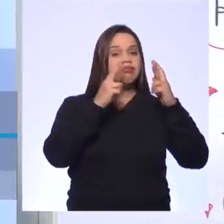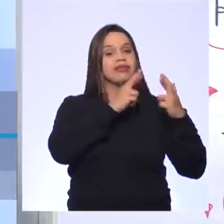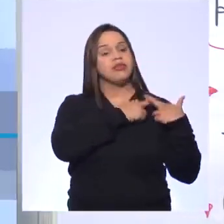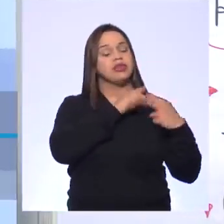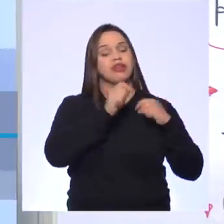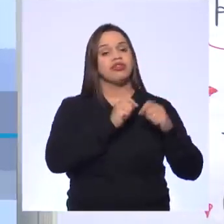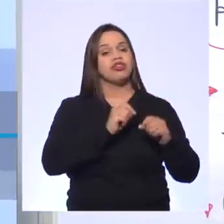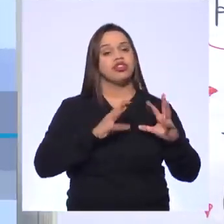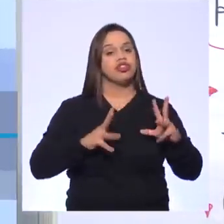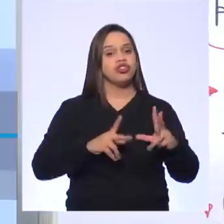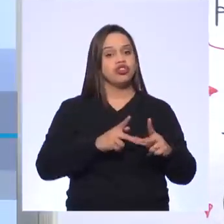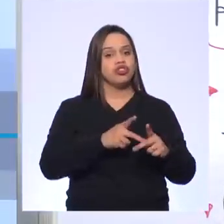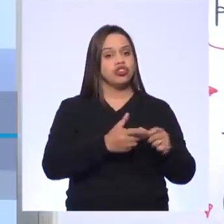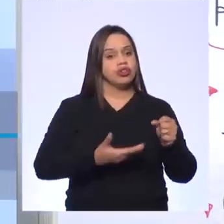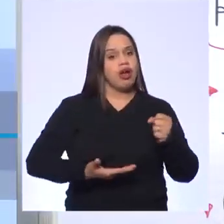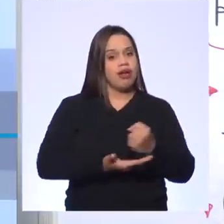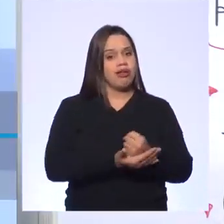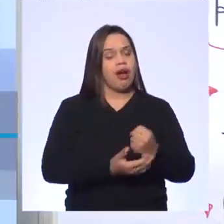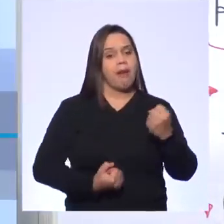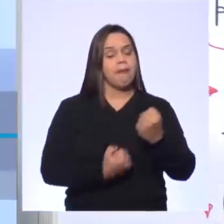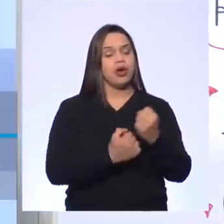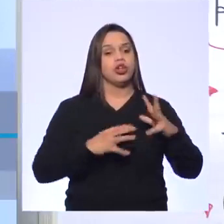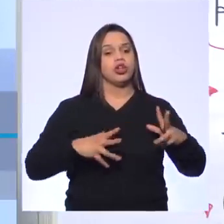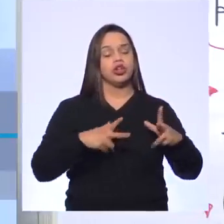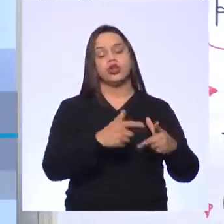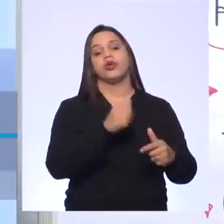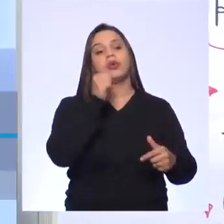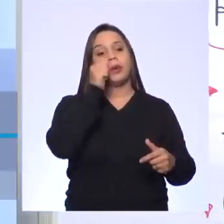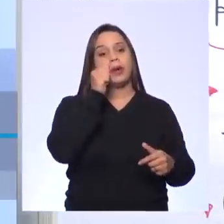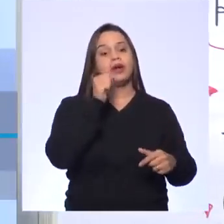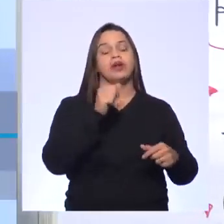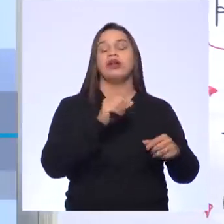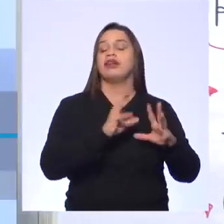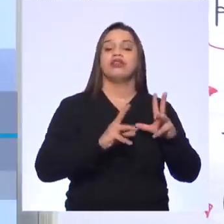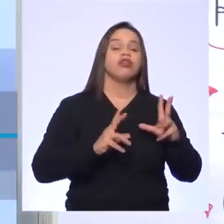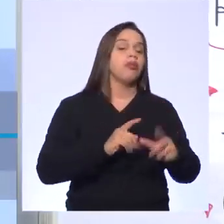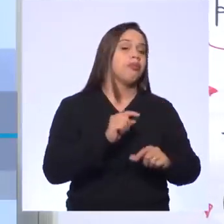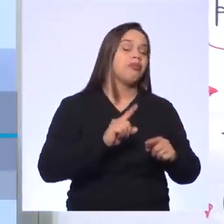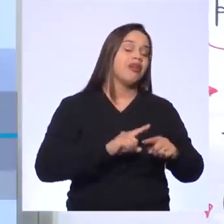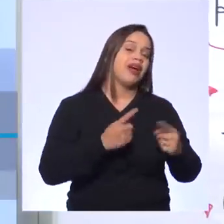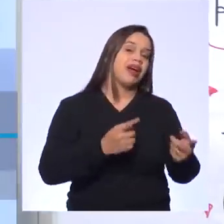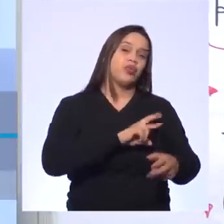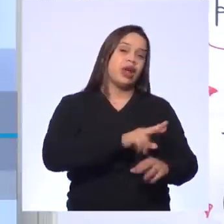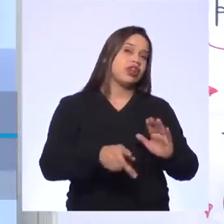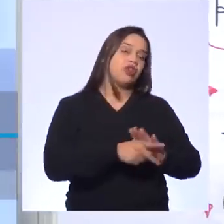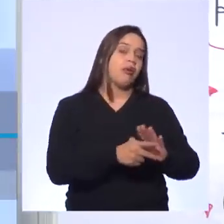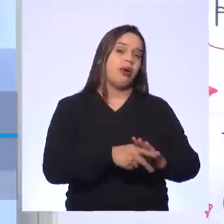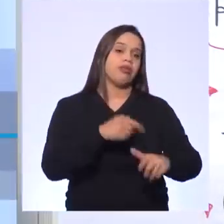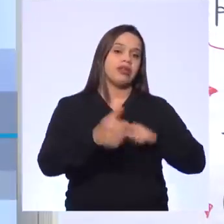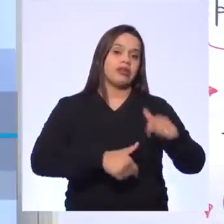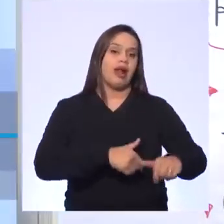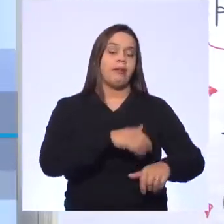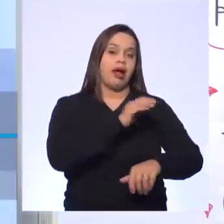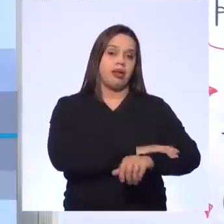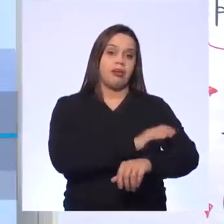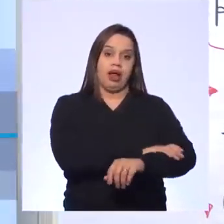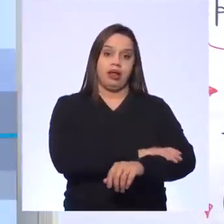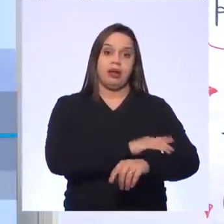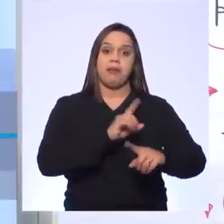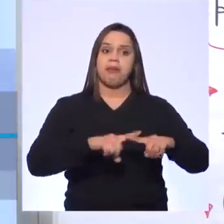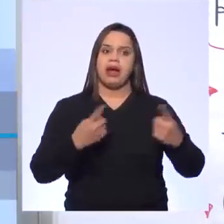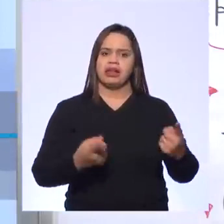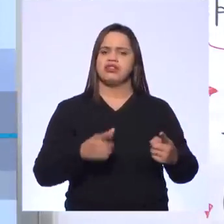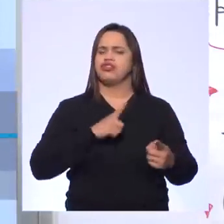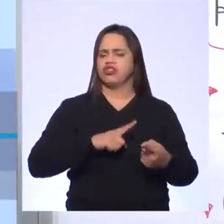eles não eram apenas de trabalhos braçais, mas nós tínhamos aí professores, advogados, entre outras profissões que